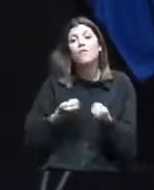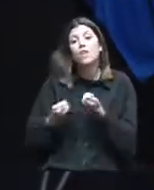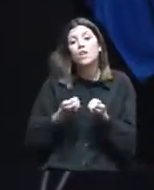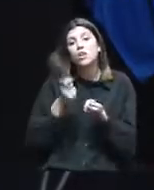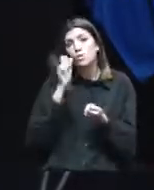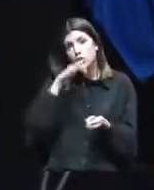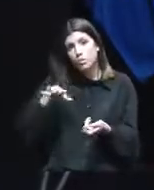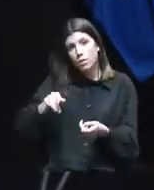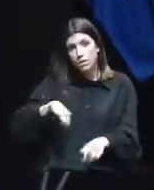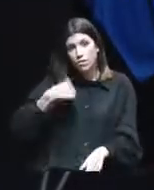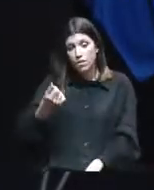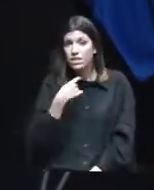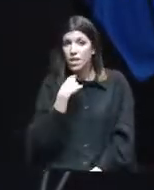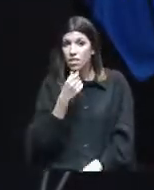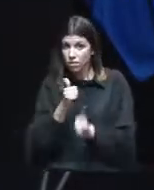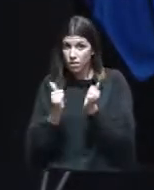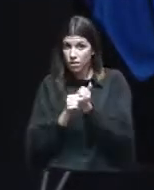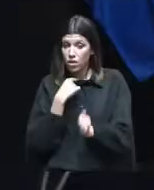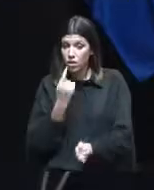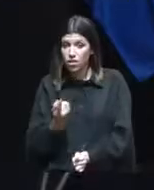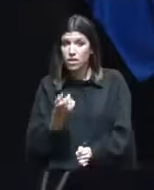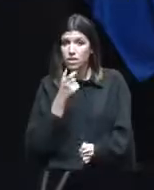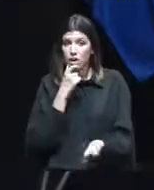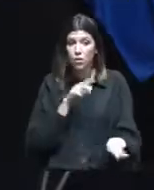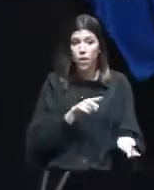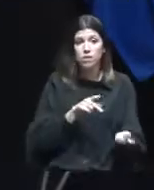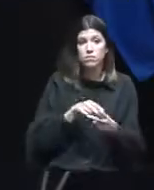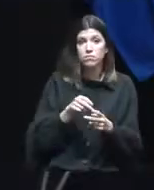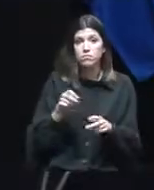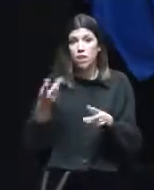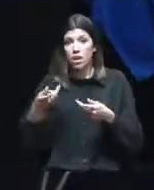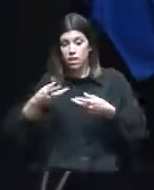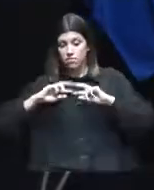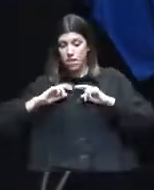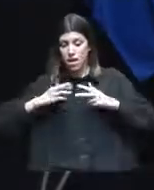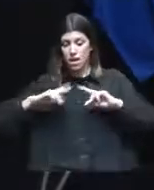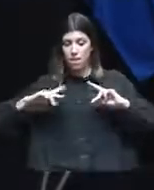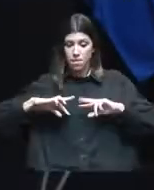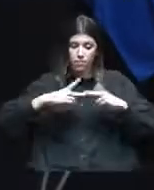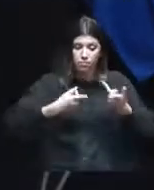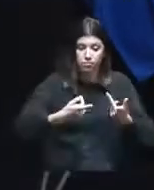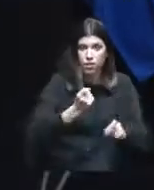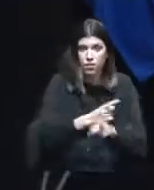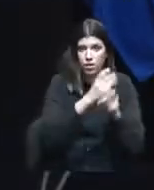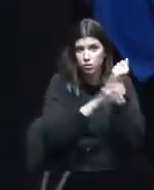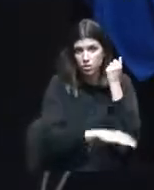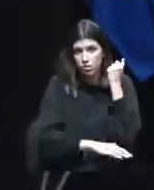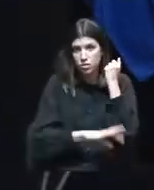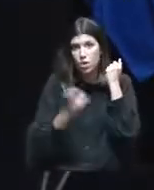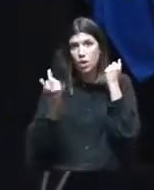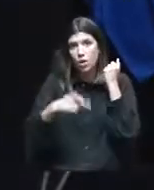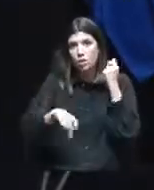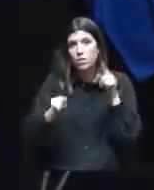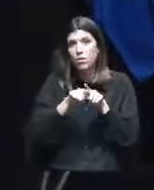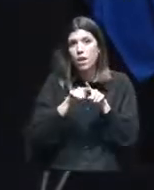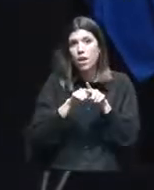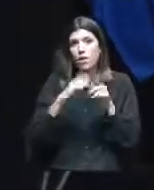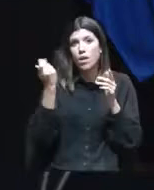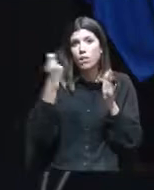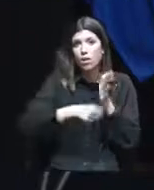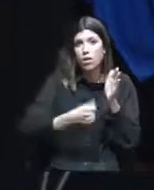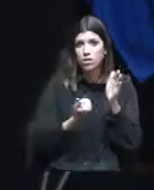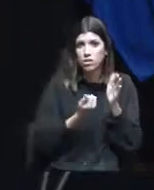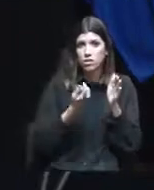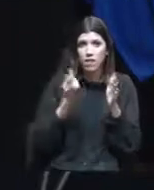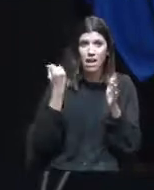Verdes admitiu que desde esta transição para as juntas de freguesia tinham ocorrido situações de podas excessivas e falta